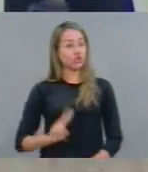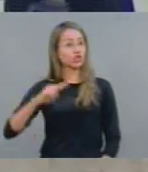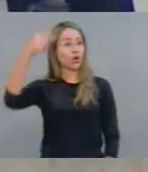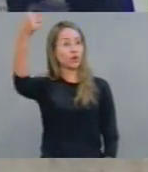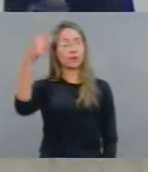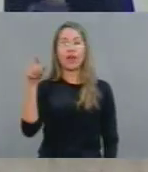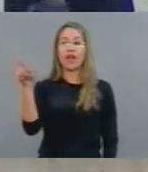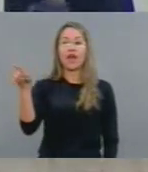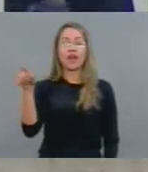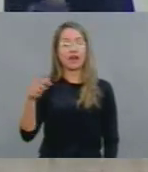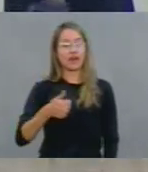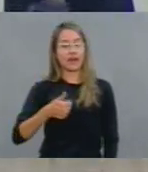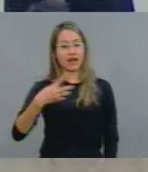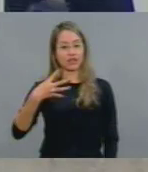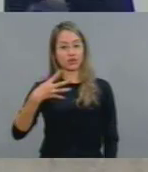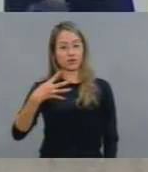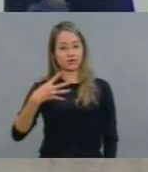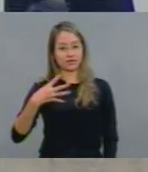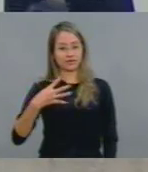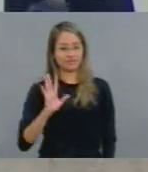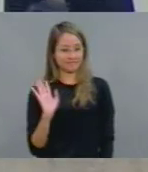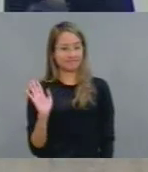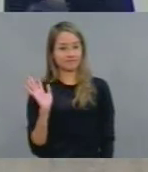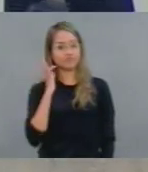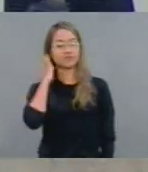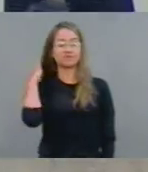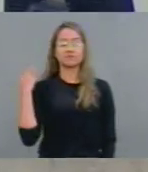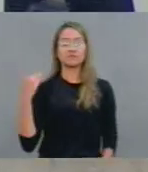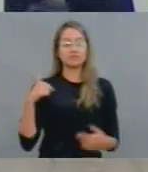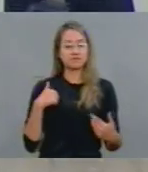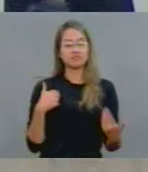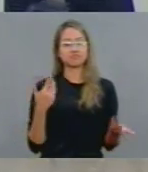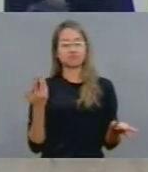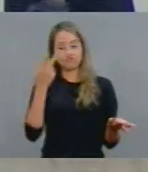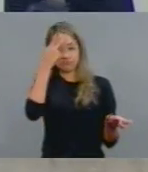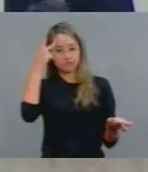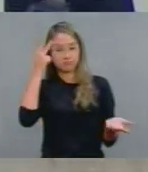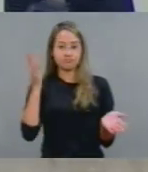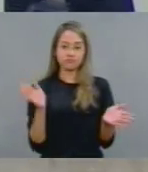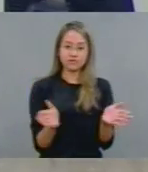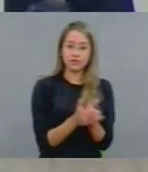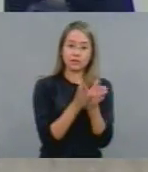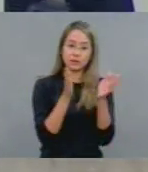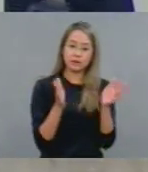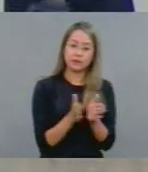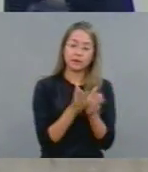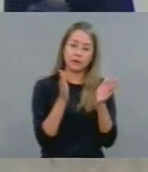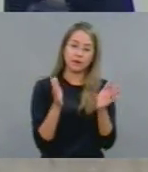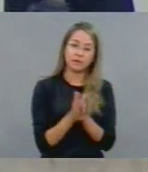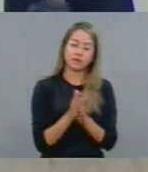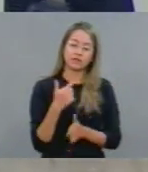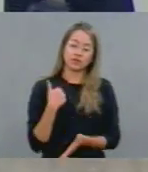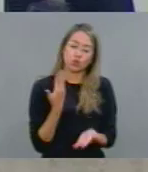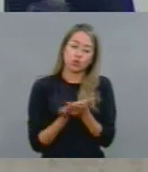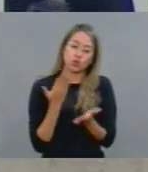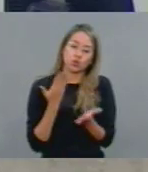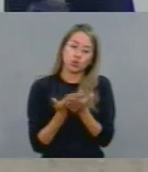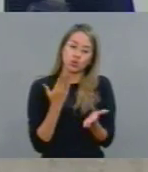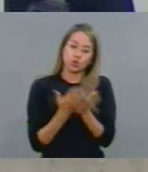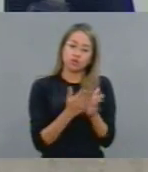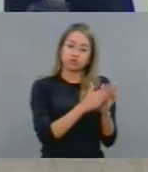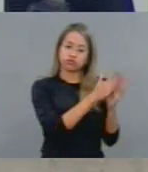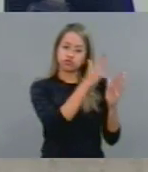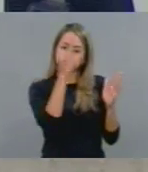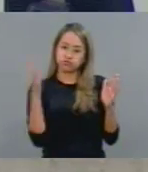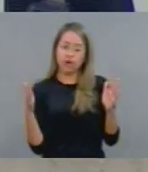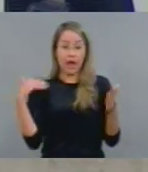meu. Então, passei noites e noites como um garoto pobre que só estudou em escola pública para chegar a ser advogado. Estudei a vida inteira e estudo